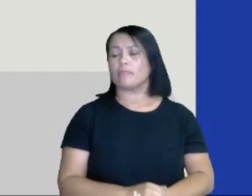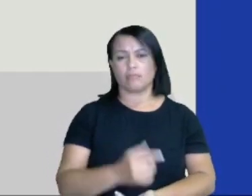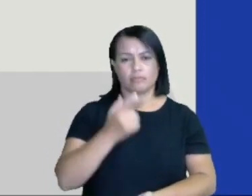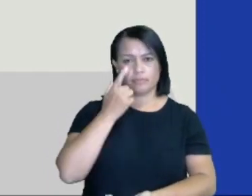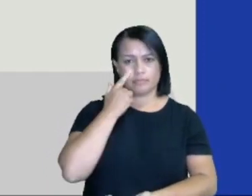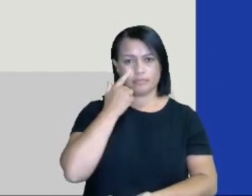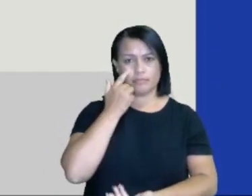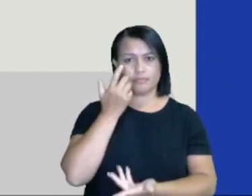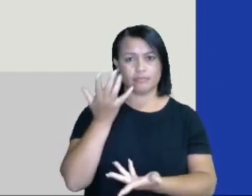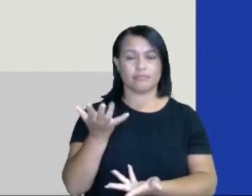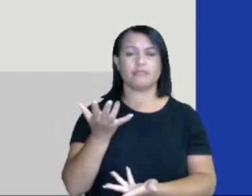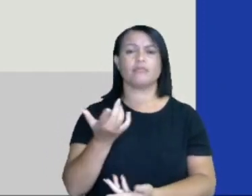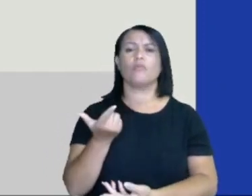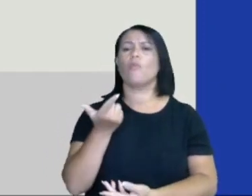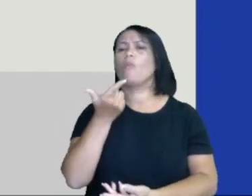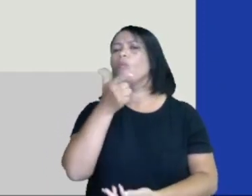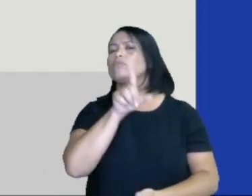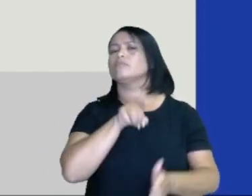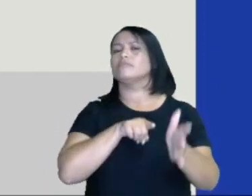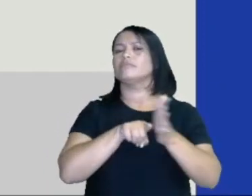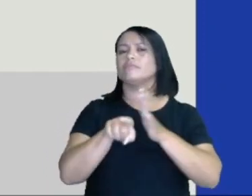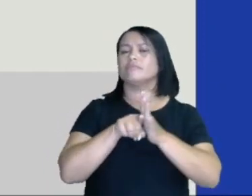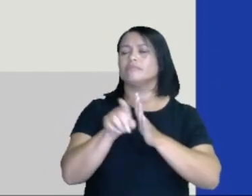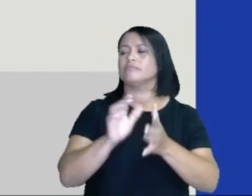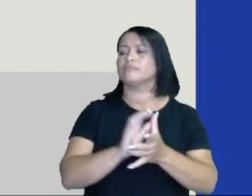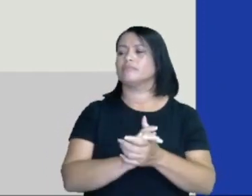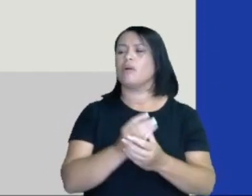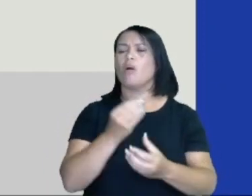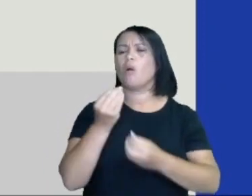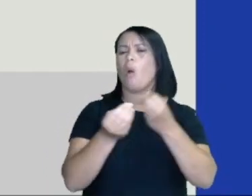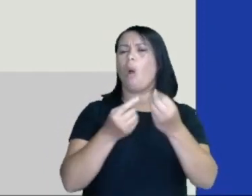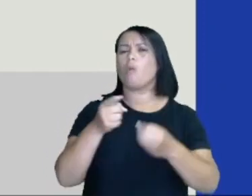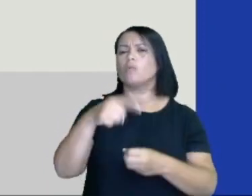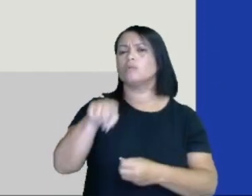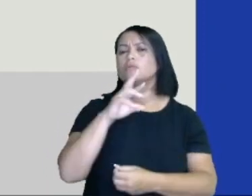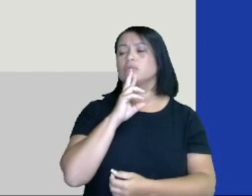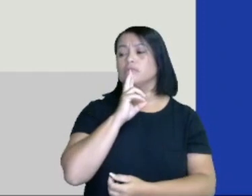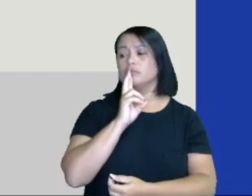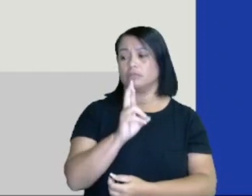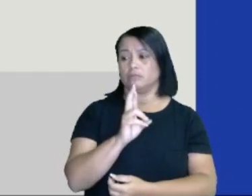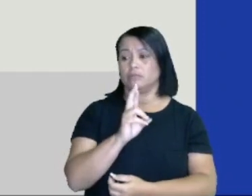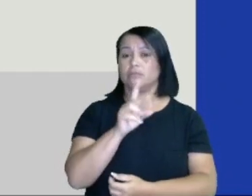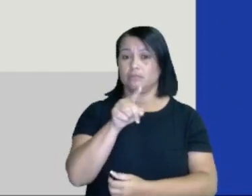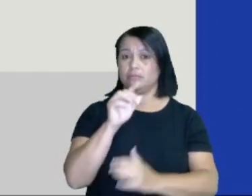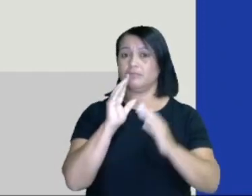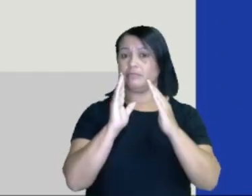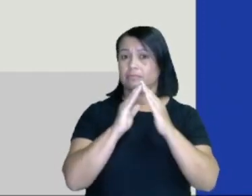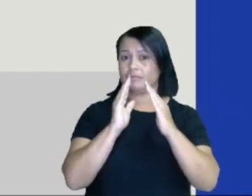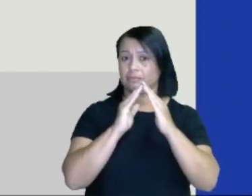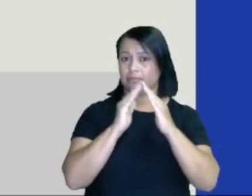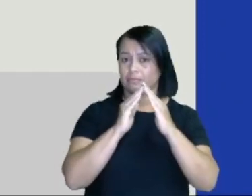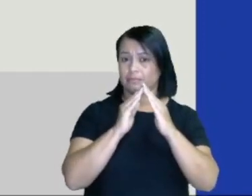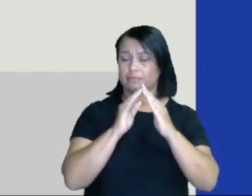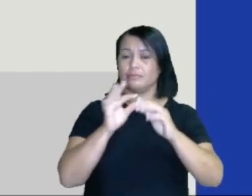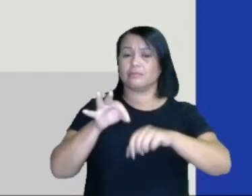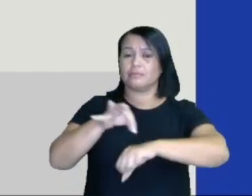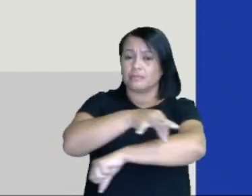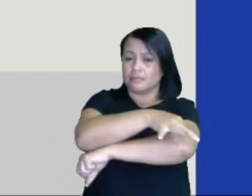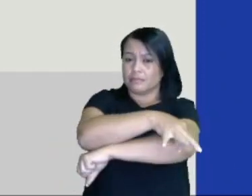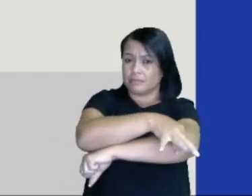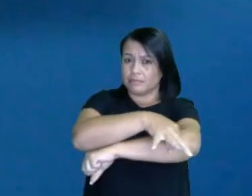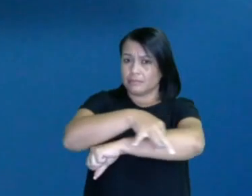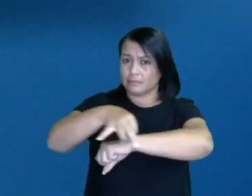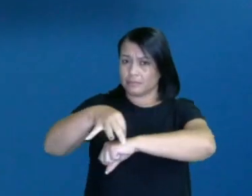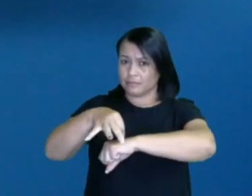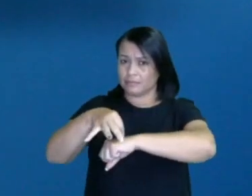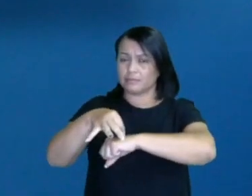Olha aí, outra questão. Como é que você vai fazer? Você vem em casa, você vai pegar a sua régua e vai construir